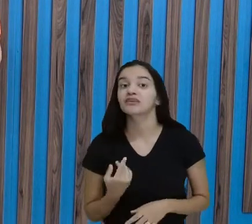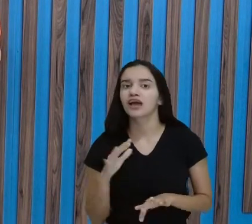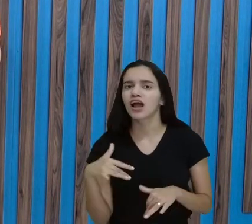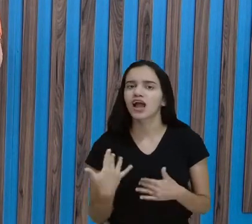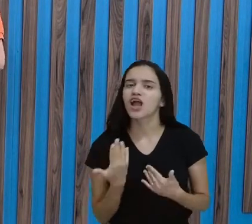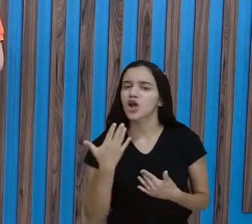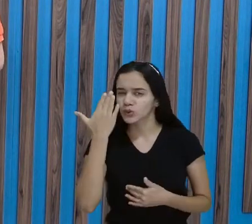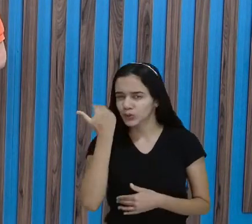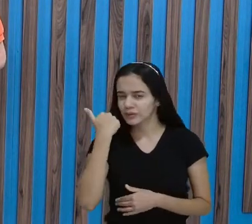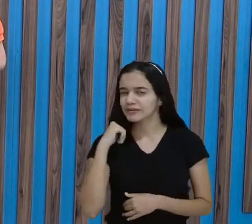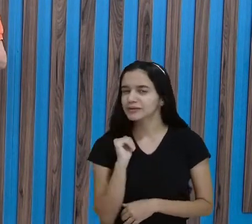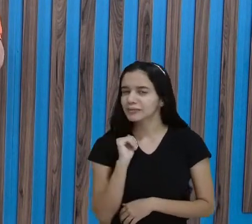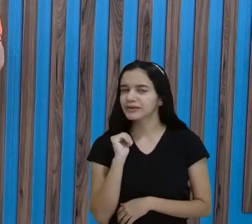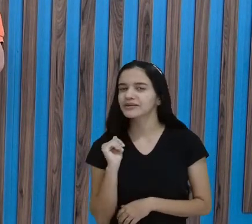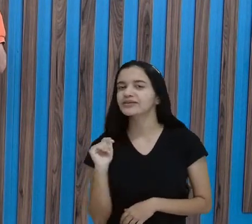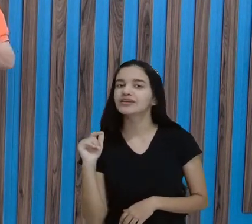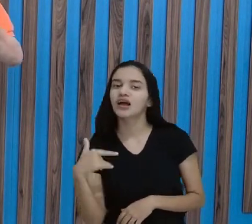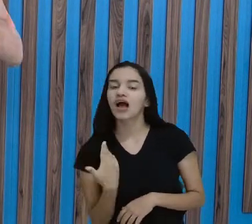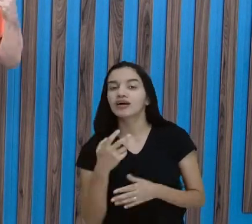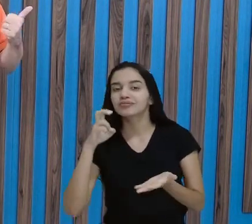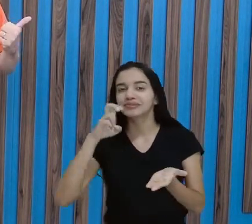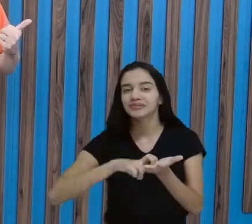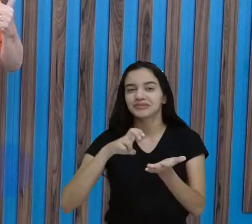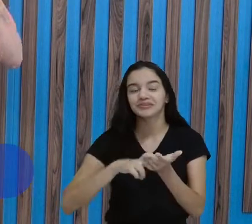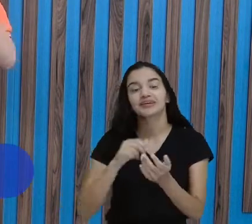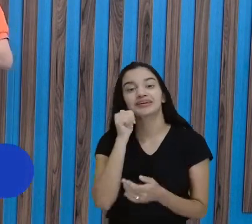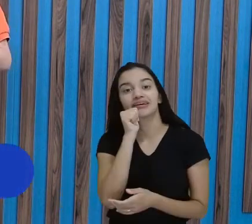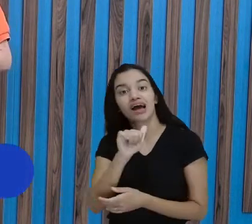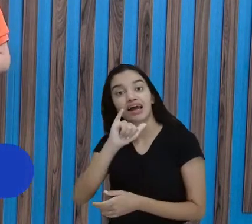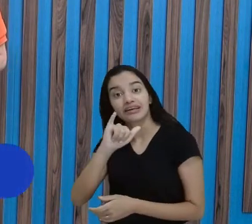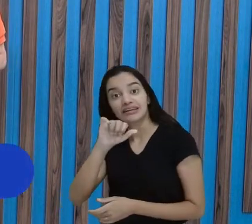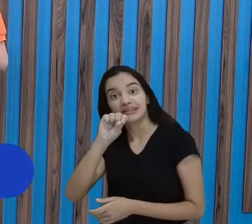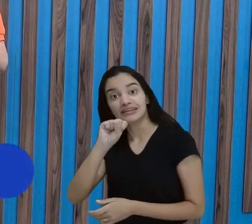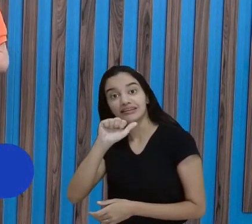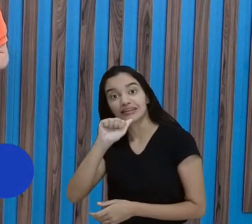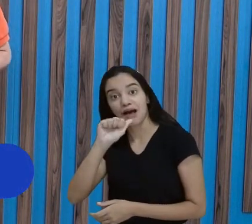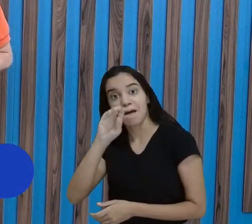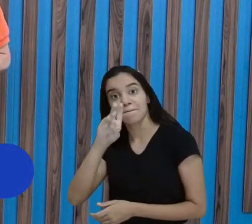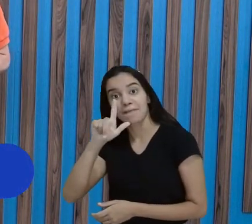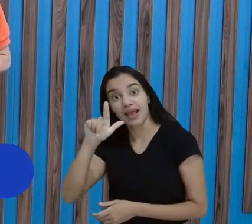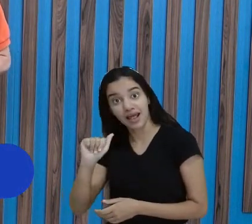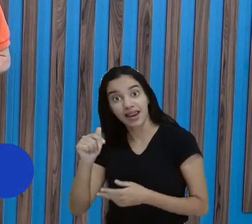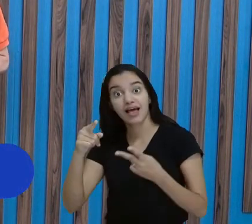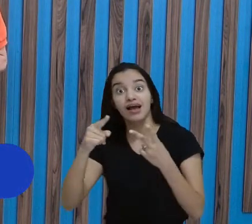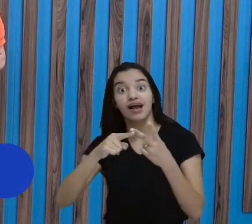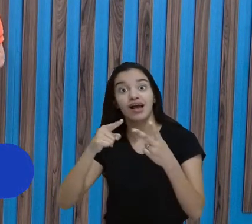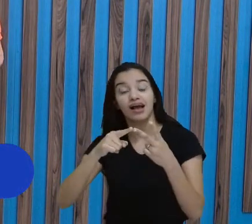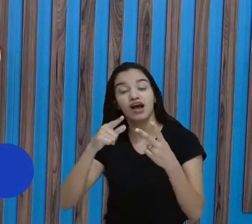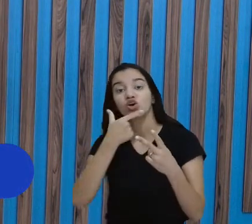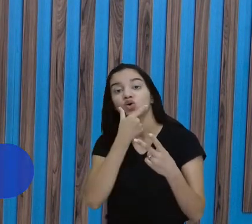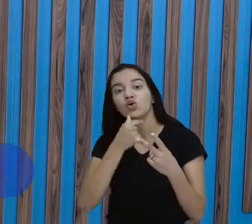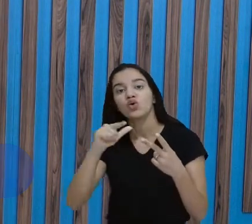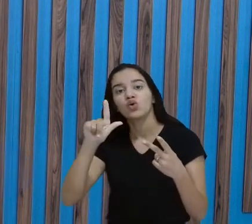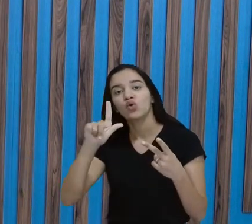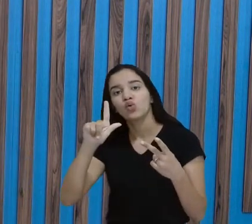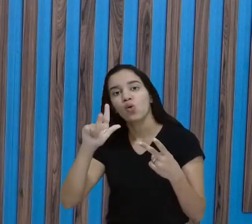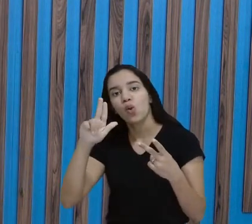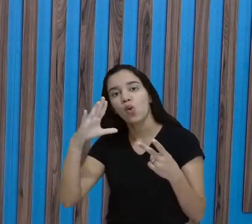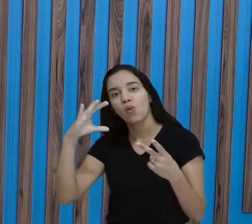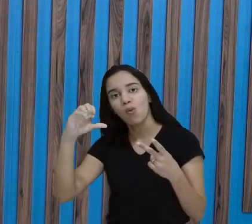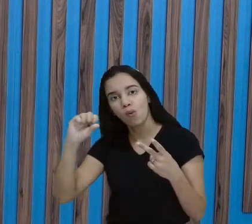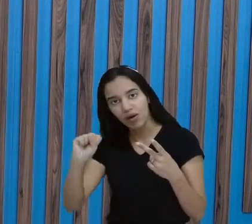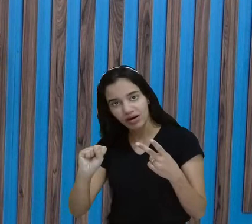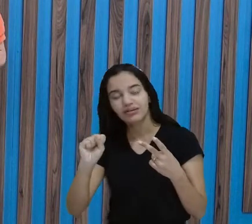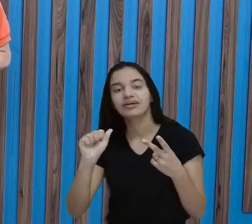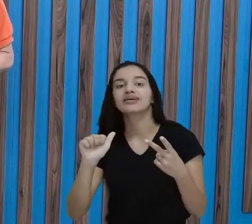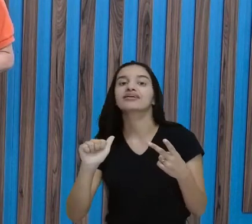tô sabendo aí que já estamos desde cedinho com a Isabela e o Lucas chegou agora. Então, Lázaro também, viu? Oba, legal, então